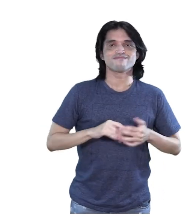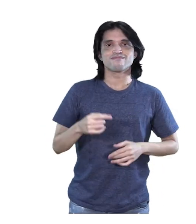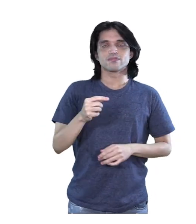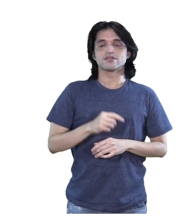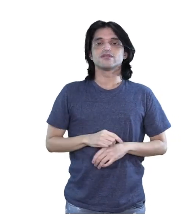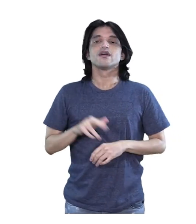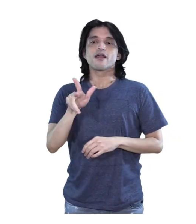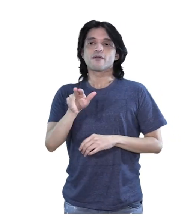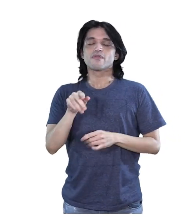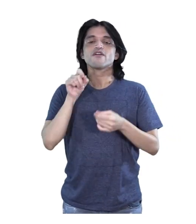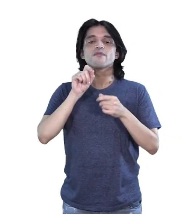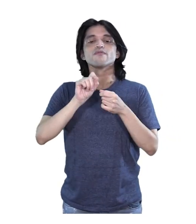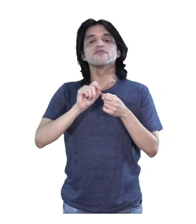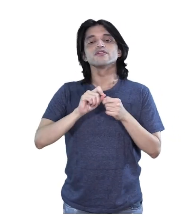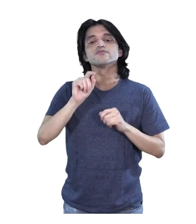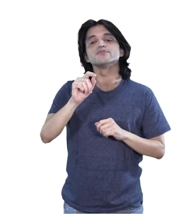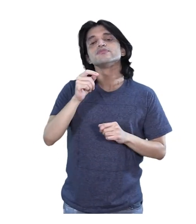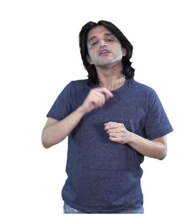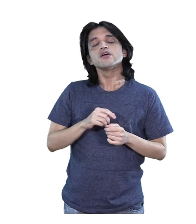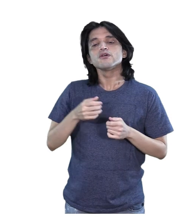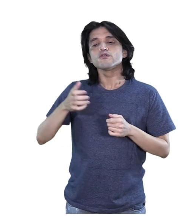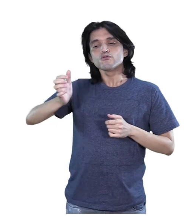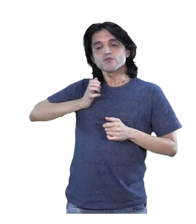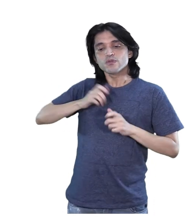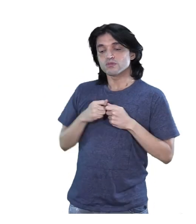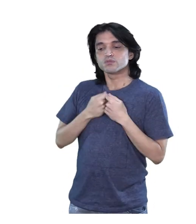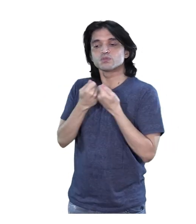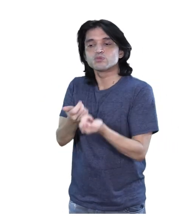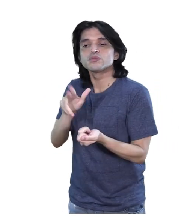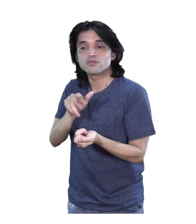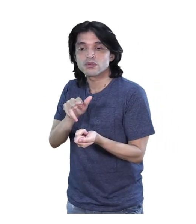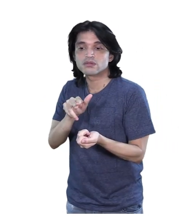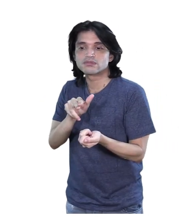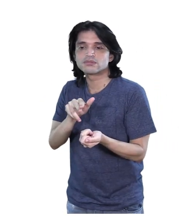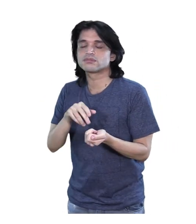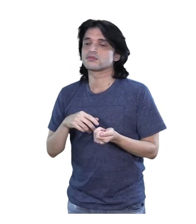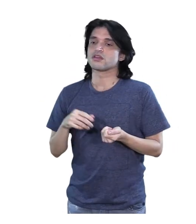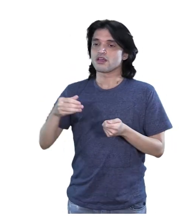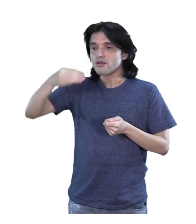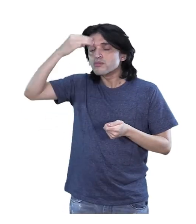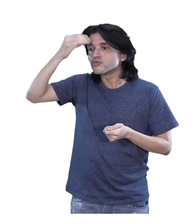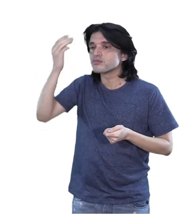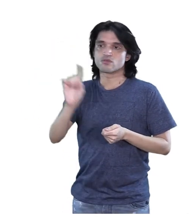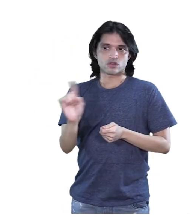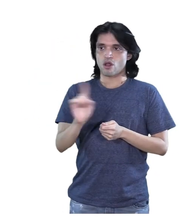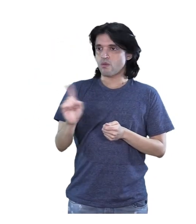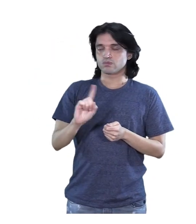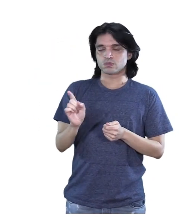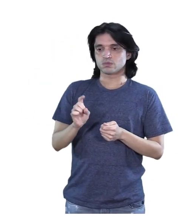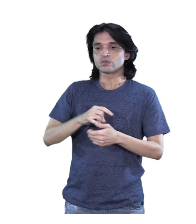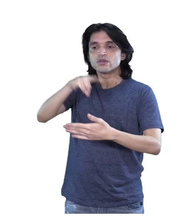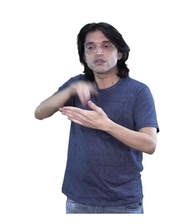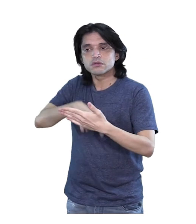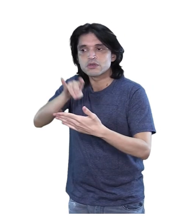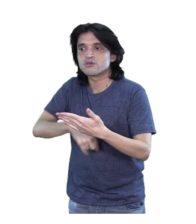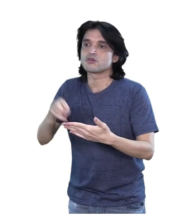minha irmã, não ao meu sobrinho. Jamais será paga a conta do alfaiate. Nada aos pobres. O